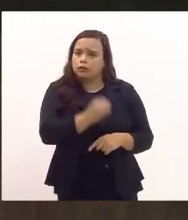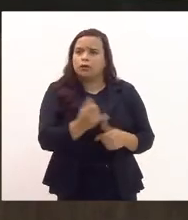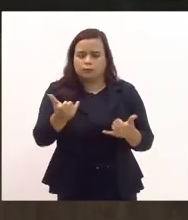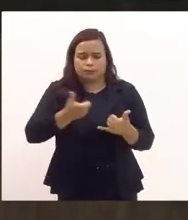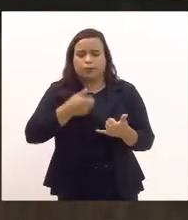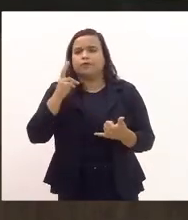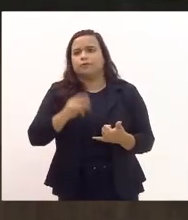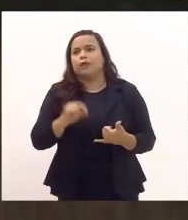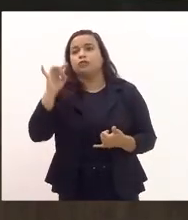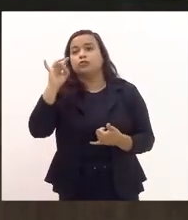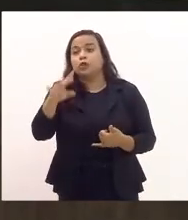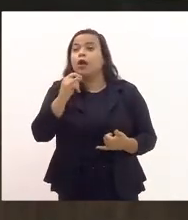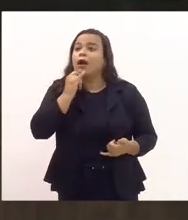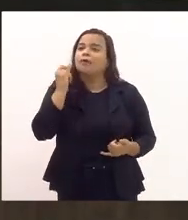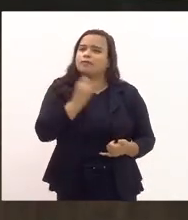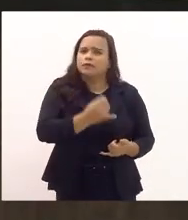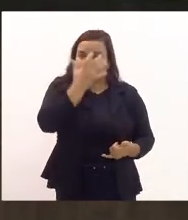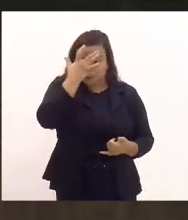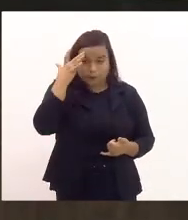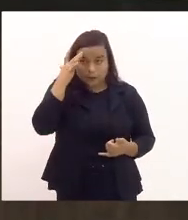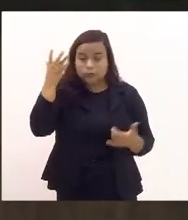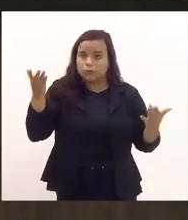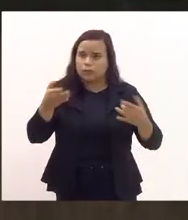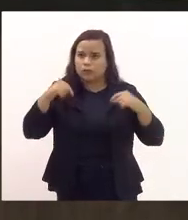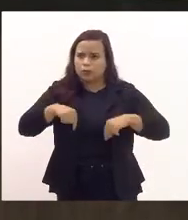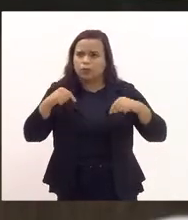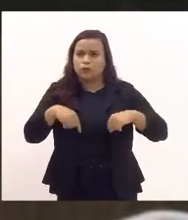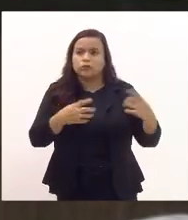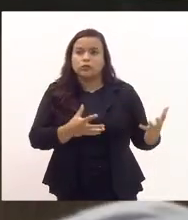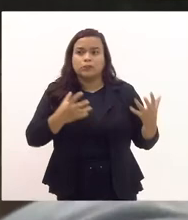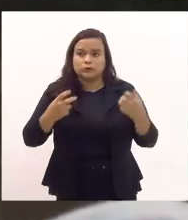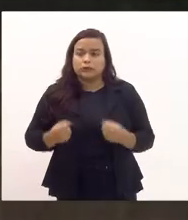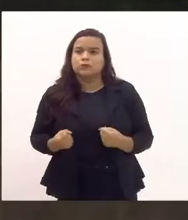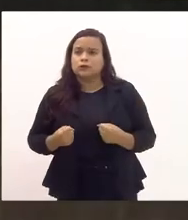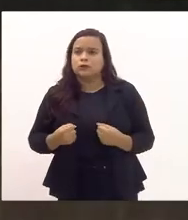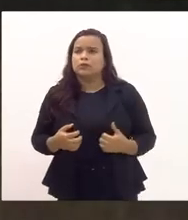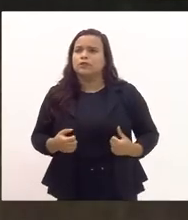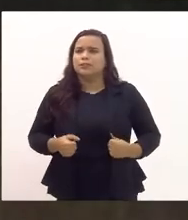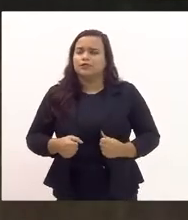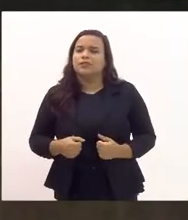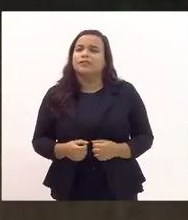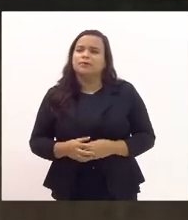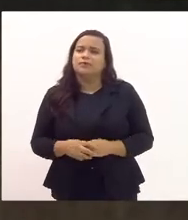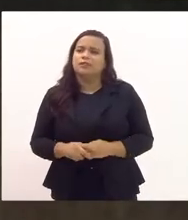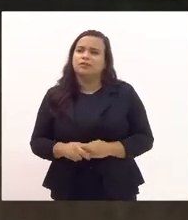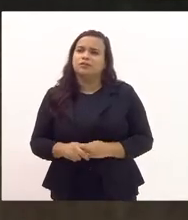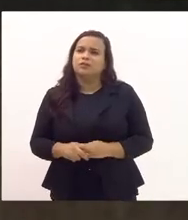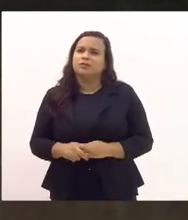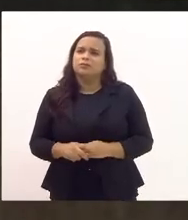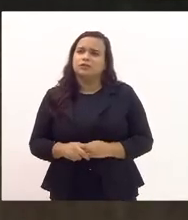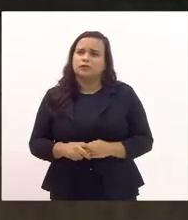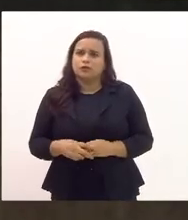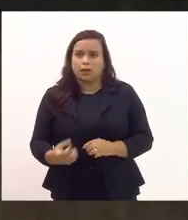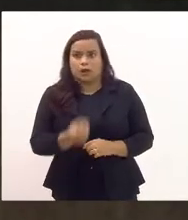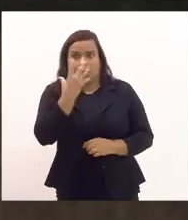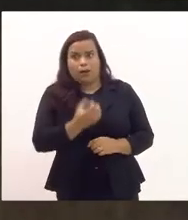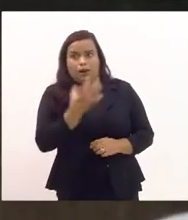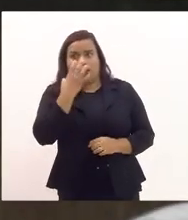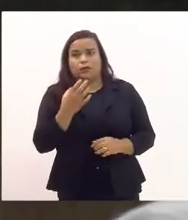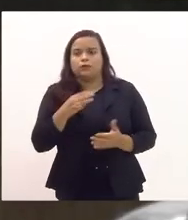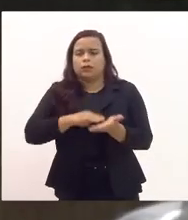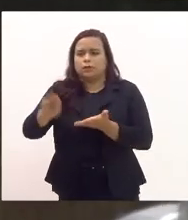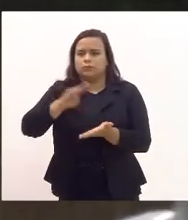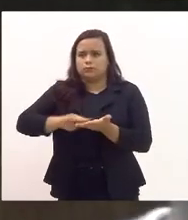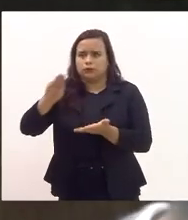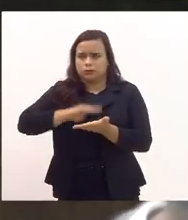hoje somente alertado aquele que recebe o sinal de alerta através de